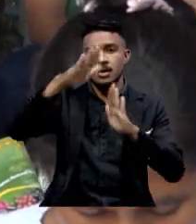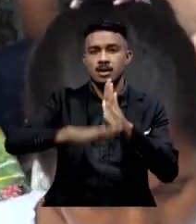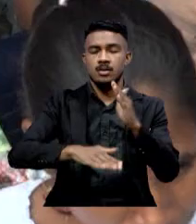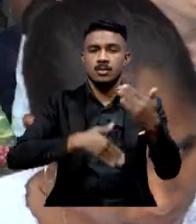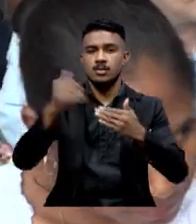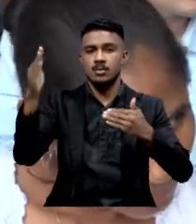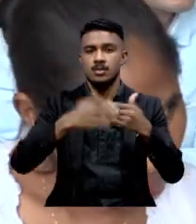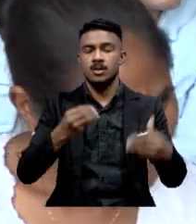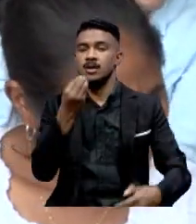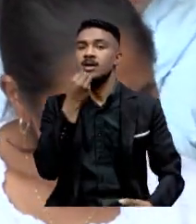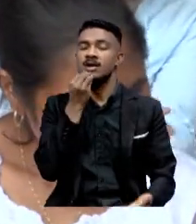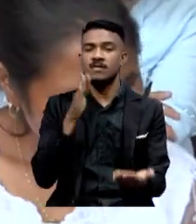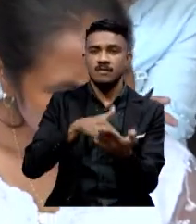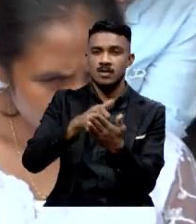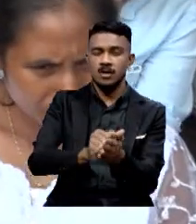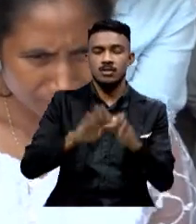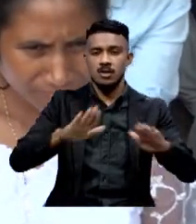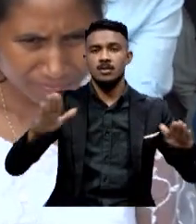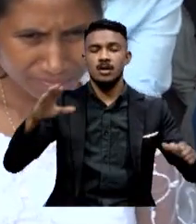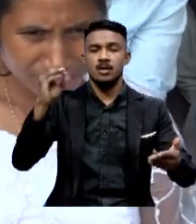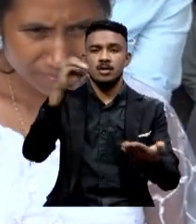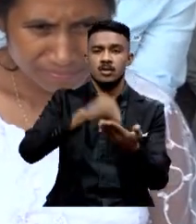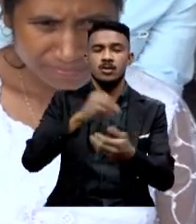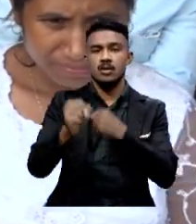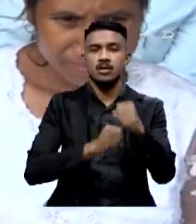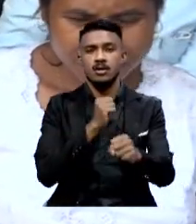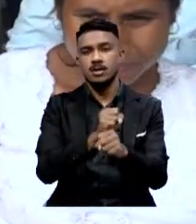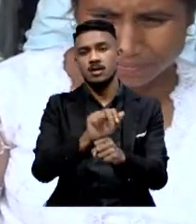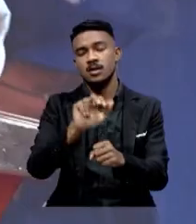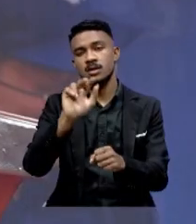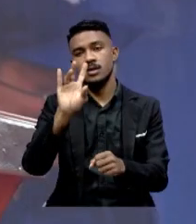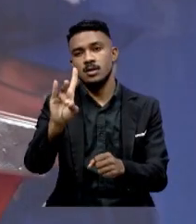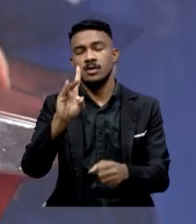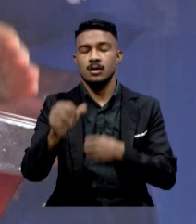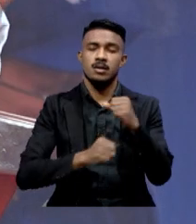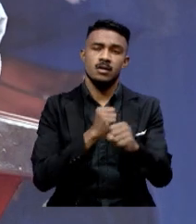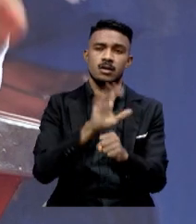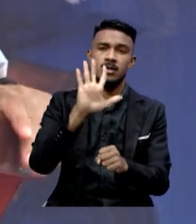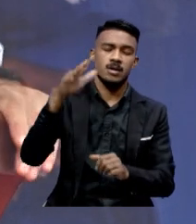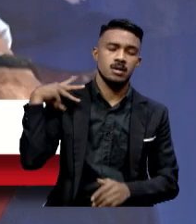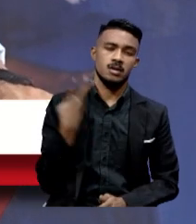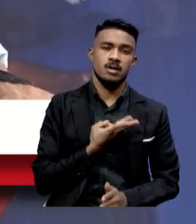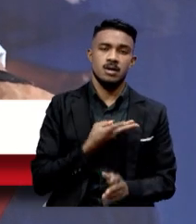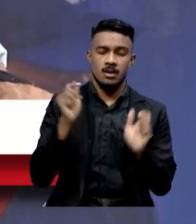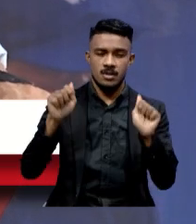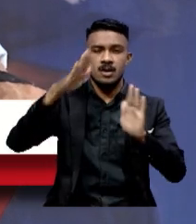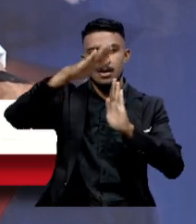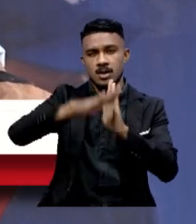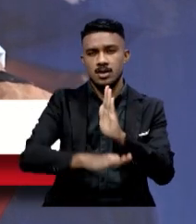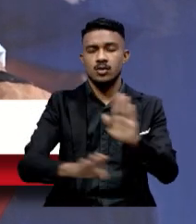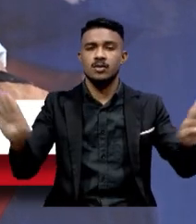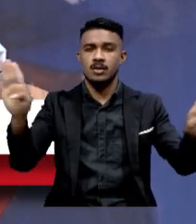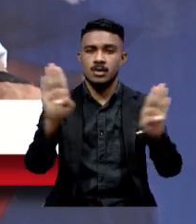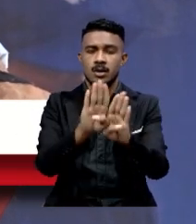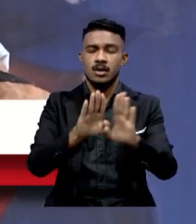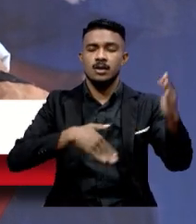subnutrição, o sicoso coan totinan hito. E etinan limanelaran e tabel hatun, takatia problema